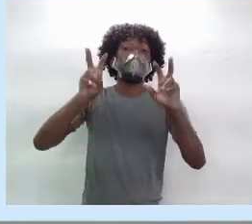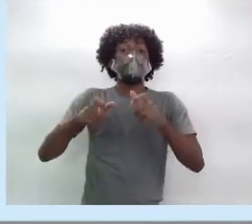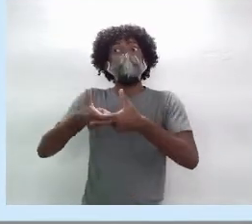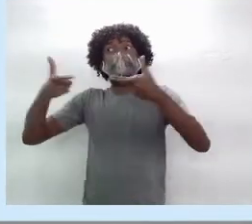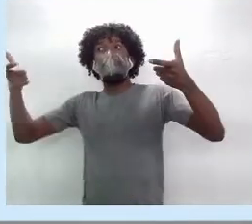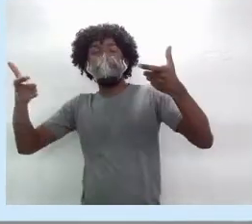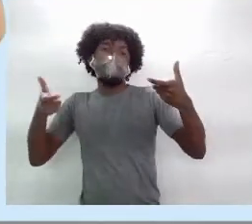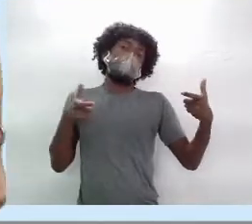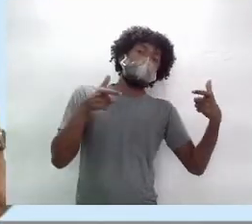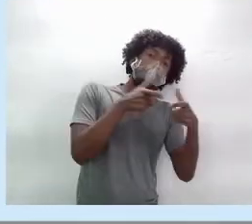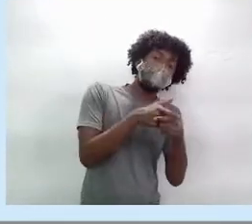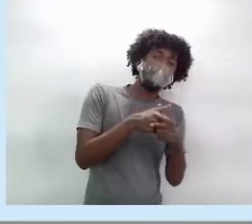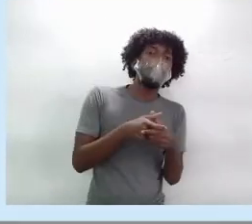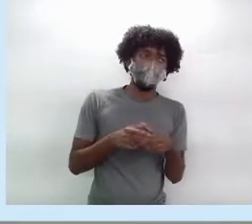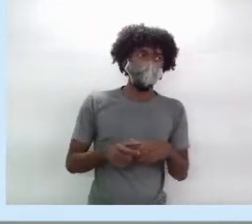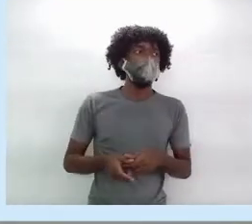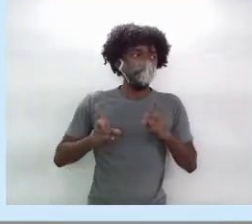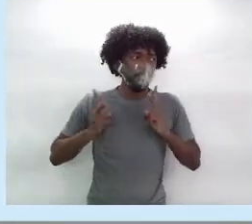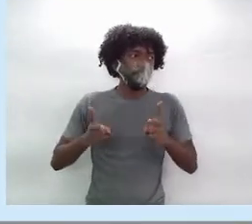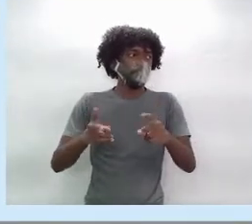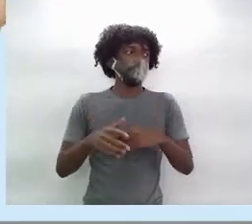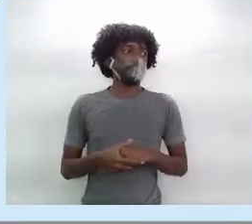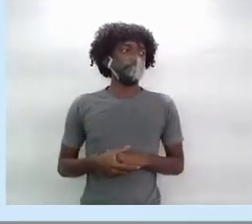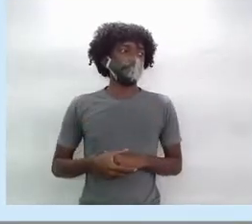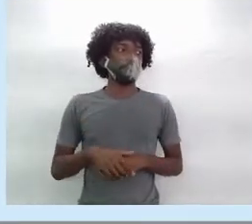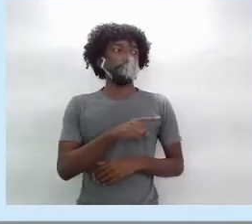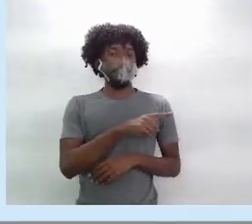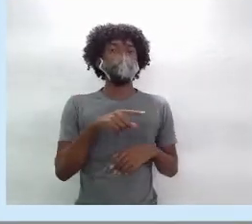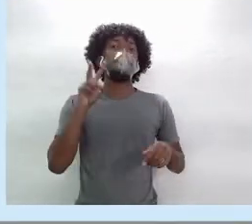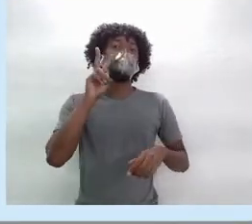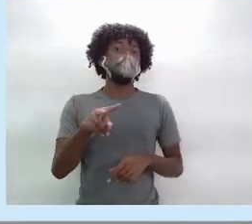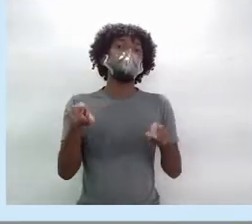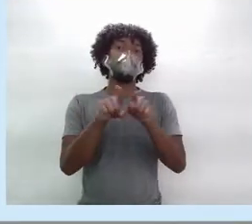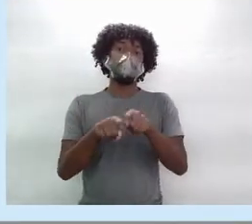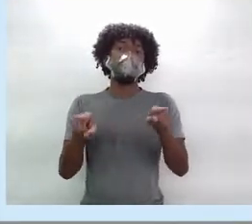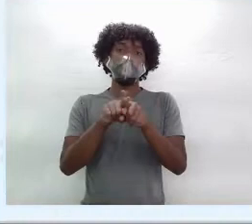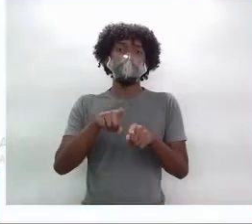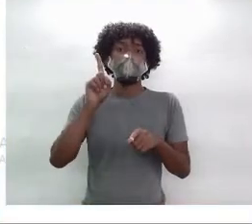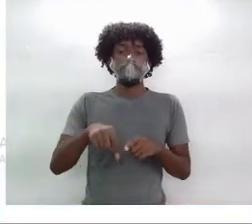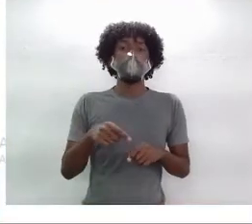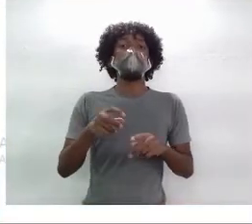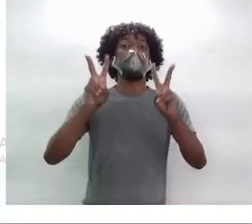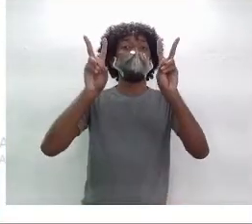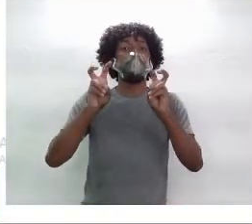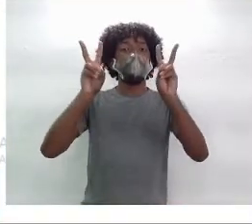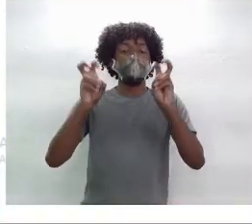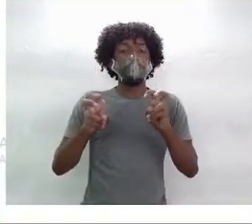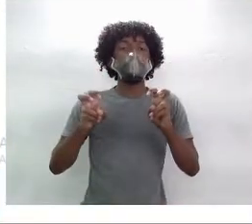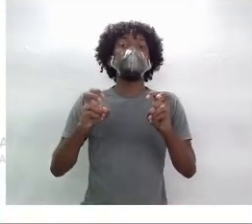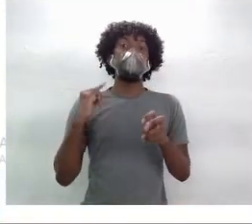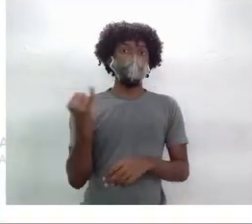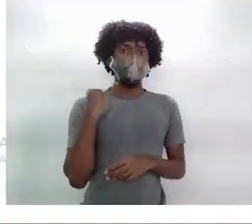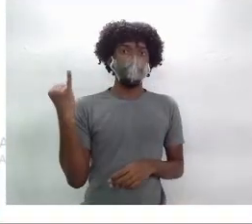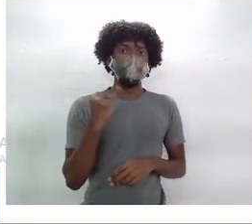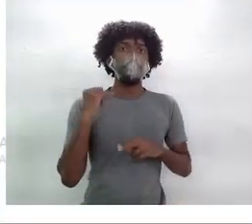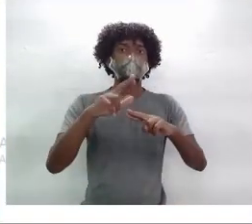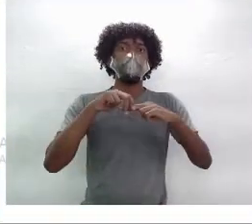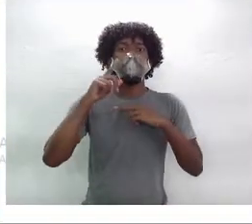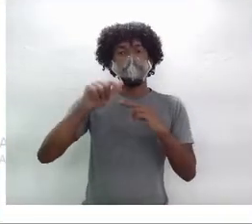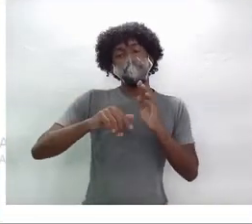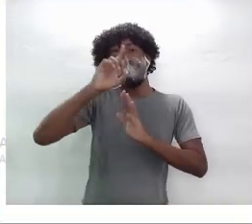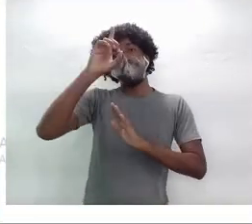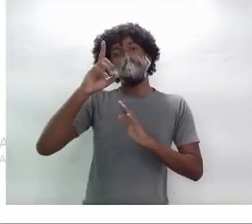e maioria. Vamos adiante aqui. Nós vimos também esse assunto muito pertinente, que foi a